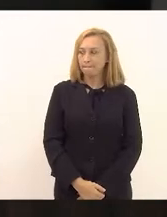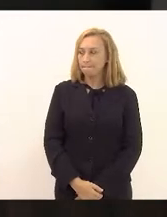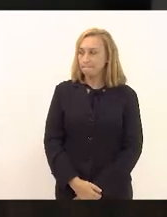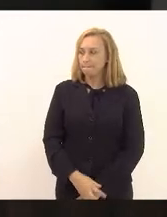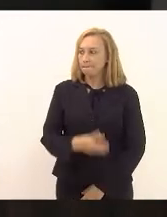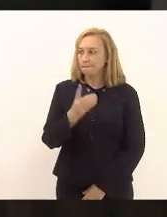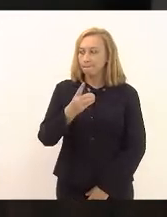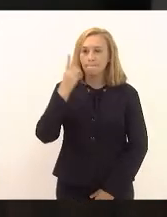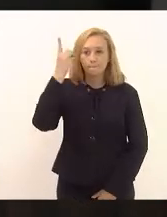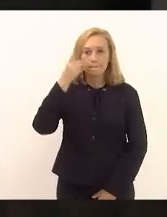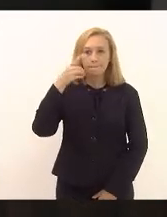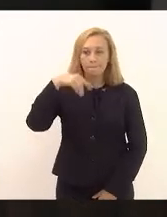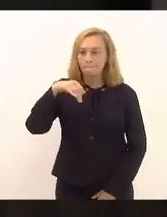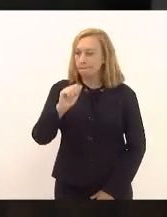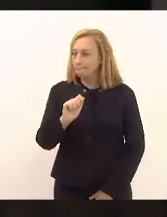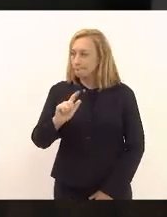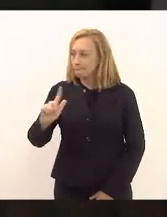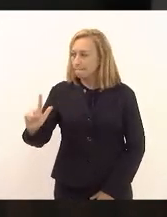Deputado Daniel Librelon.